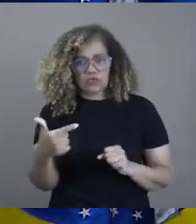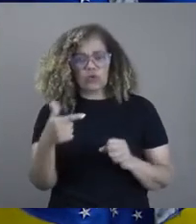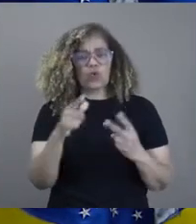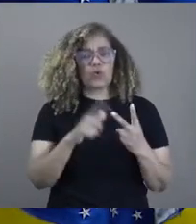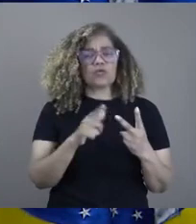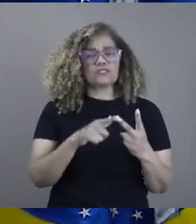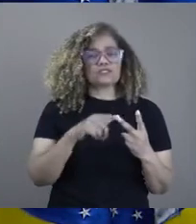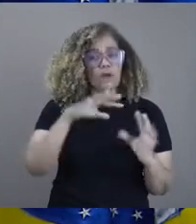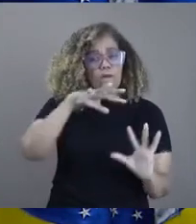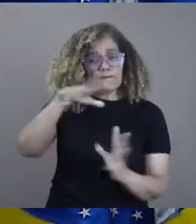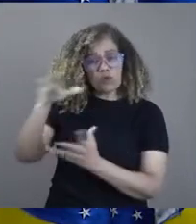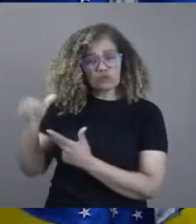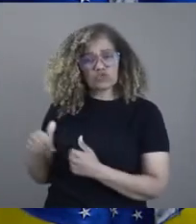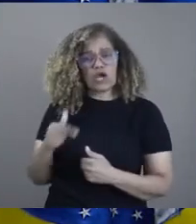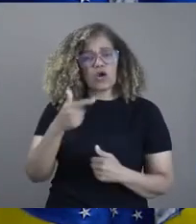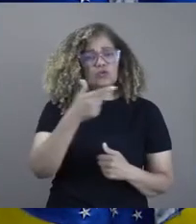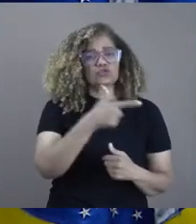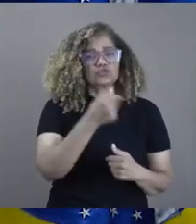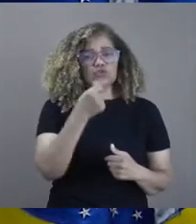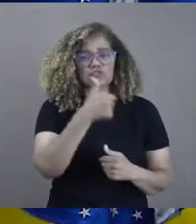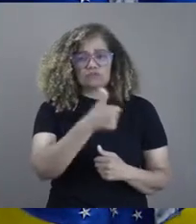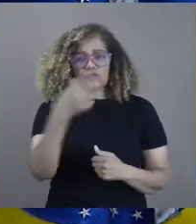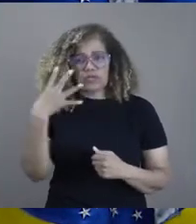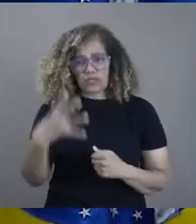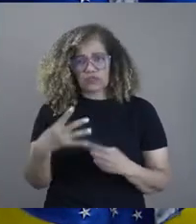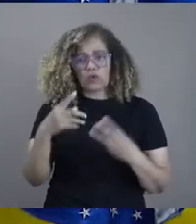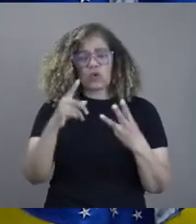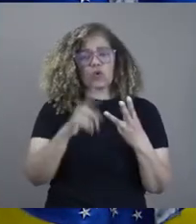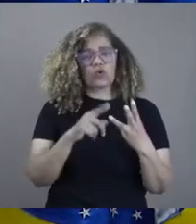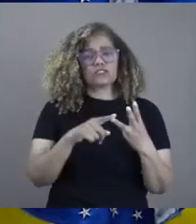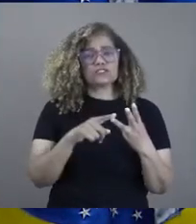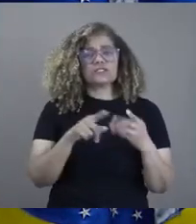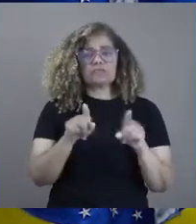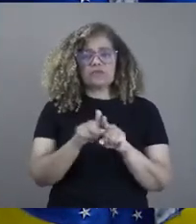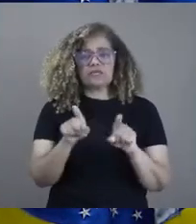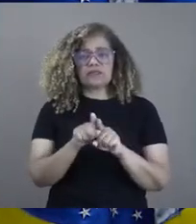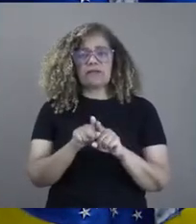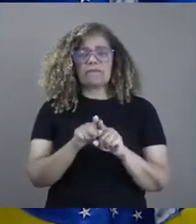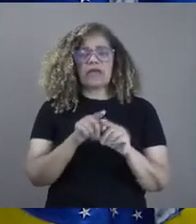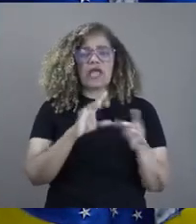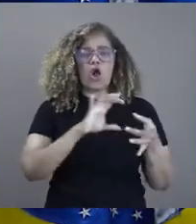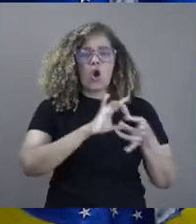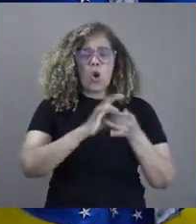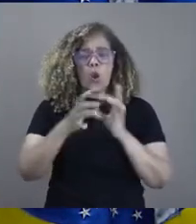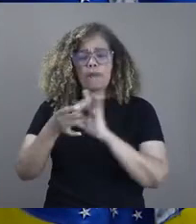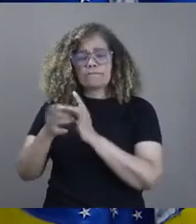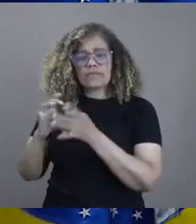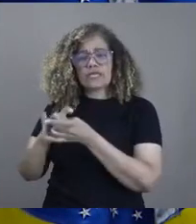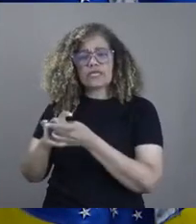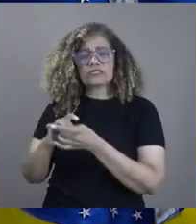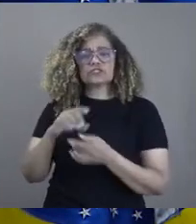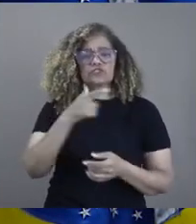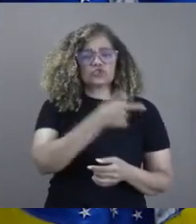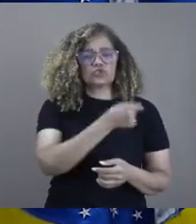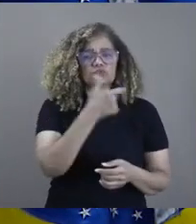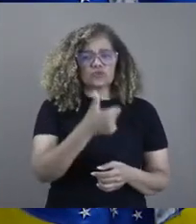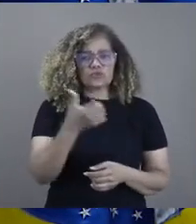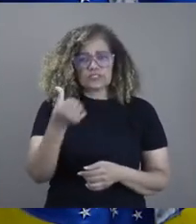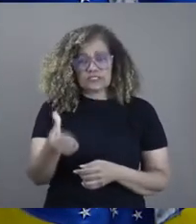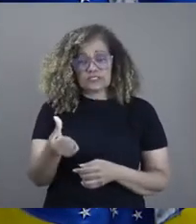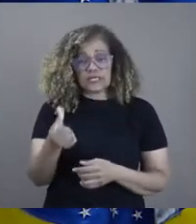Mundial de 2014 e as Olimpíadas de 2016 para